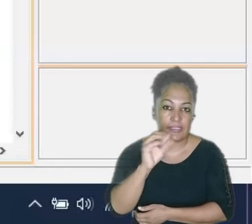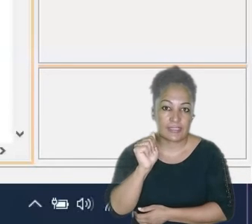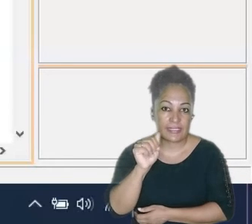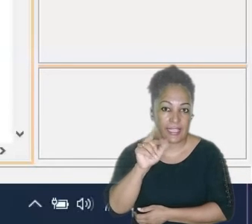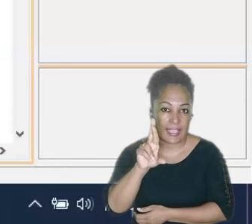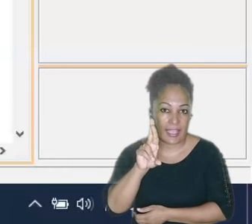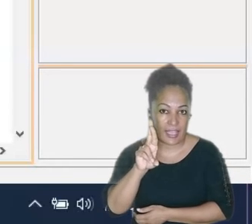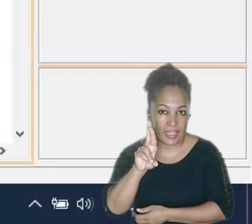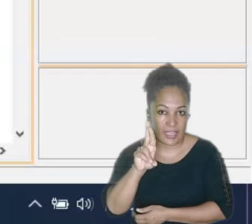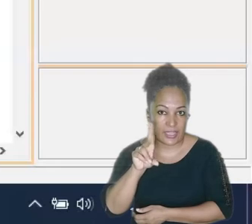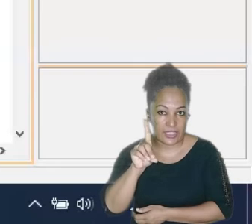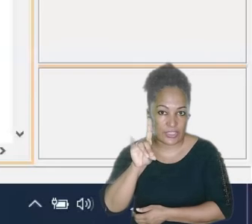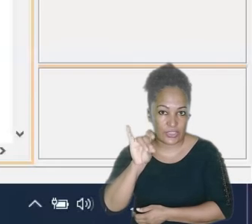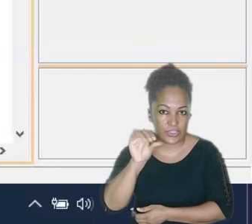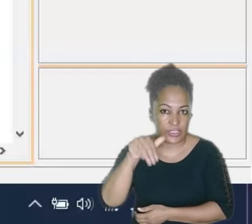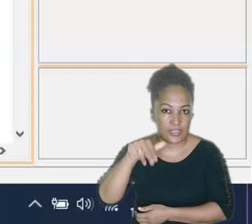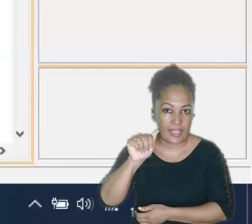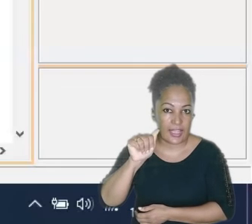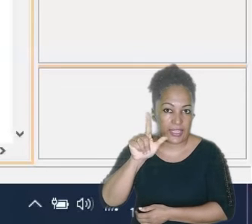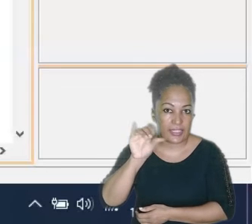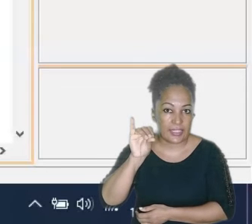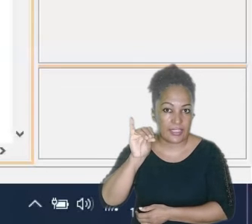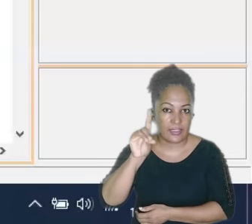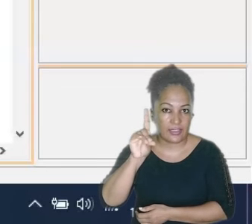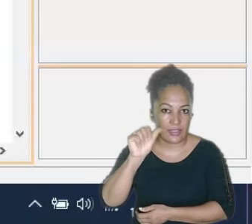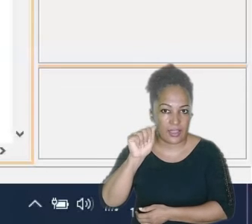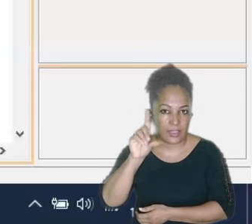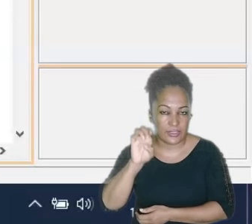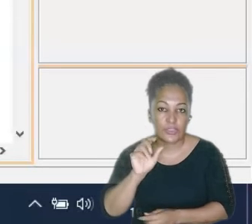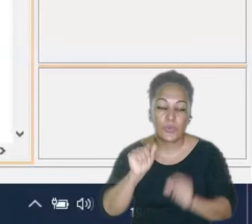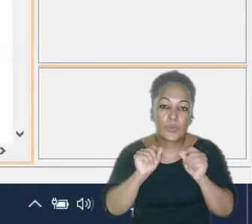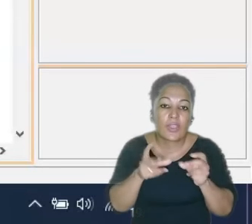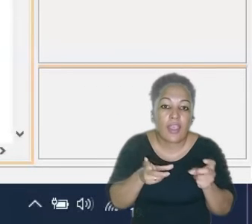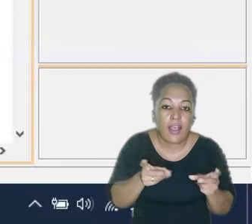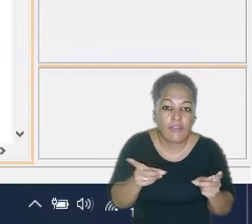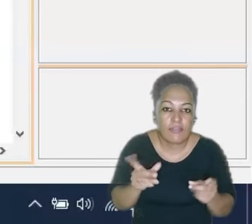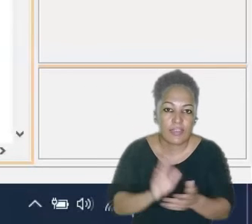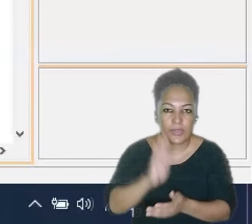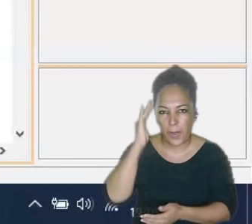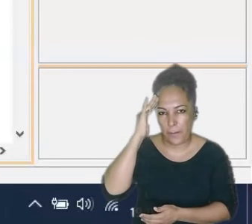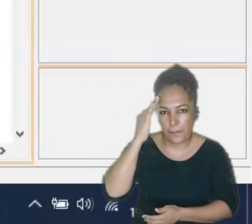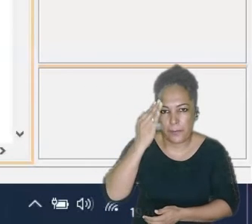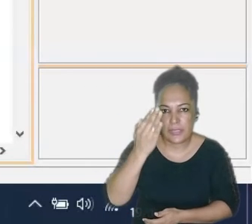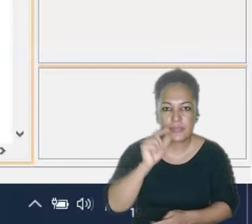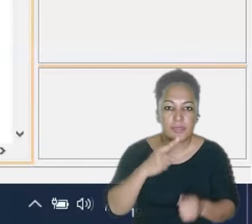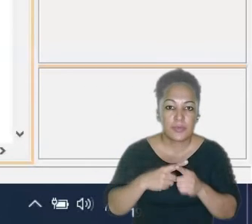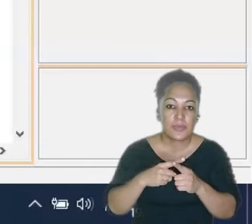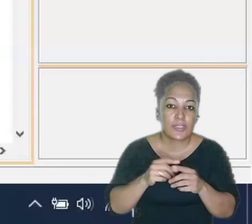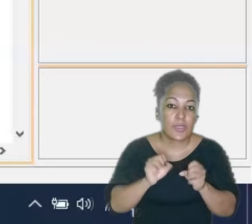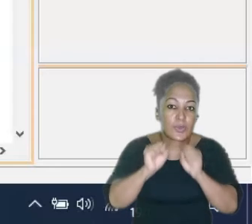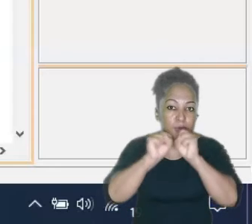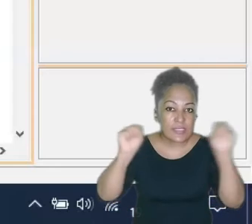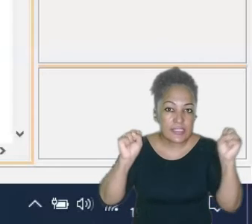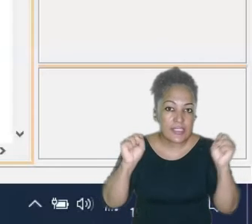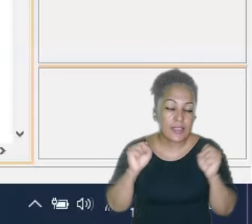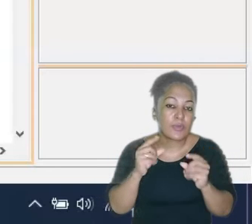nossas cardinalidades. Vamos começar a nossa cardinalidade pela venda, que a venda é a nossa função principal aqui, né? Esse sistema